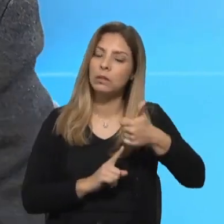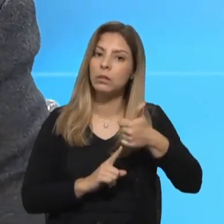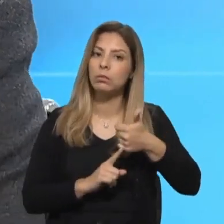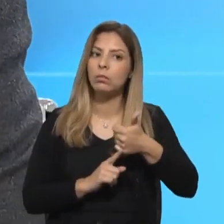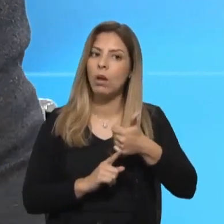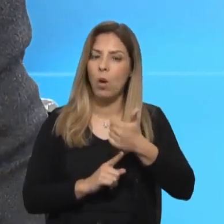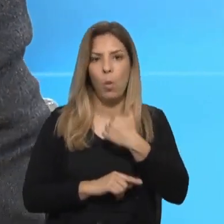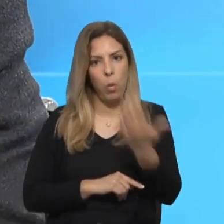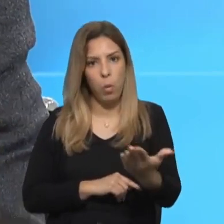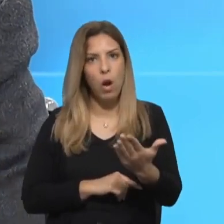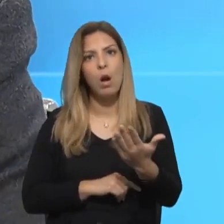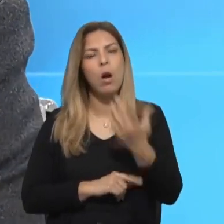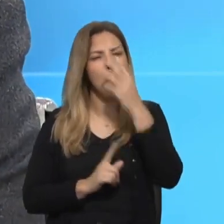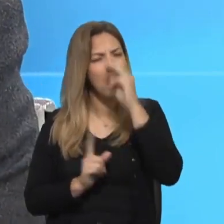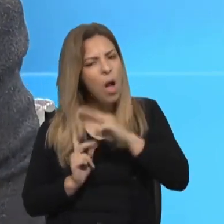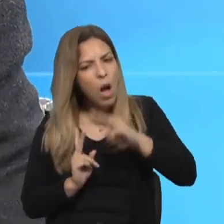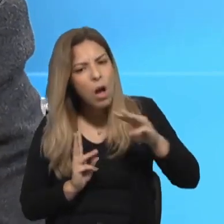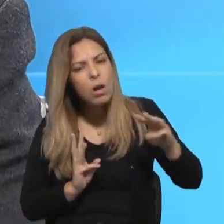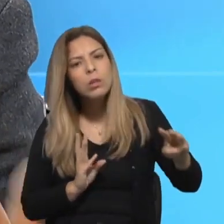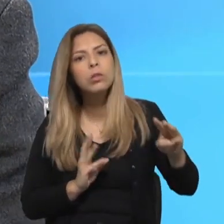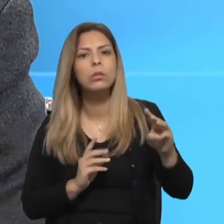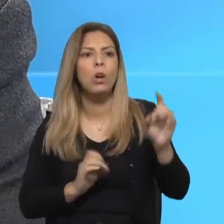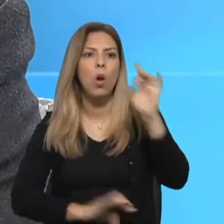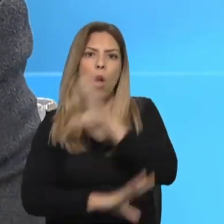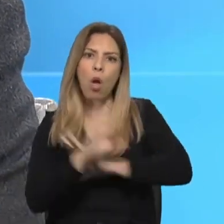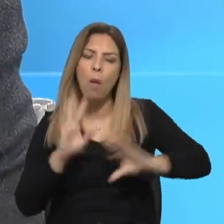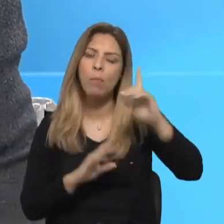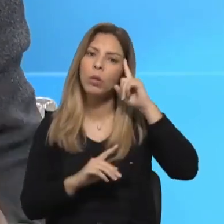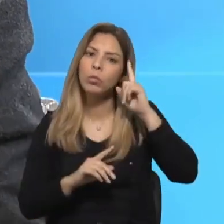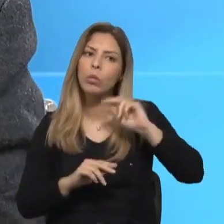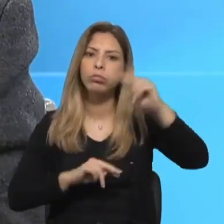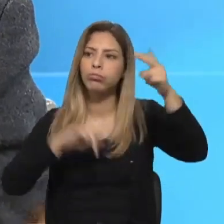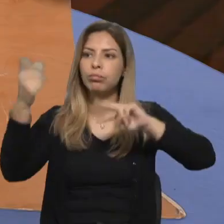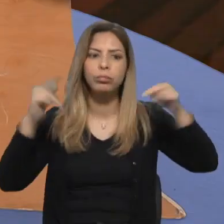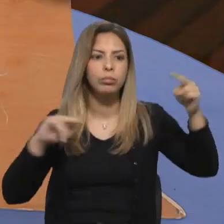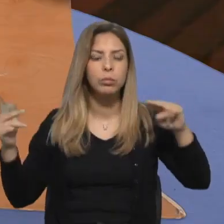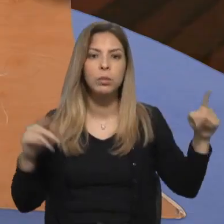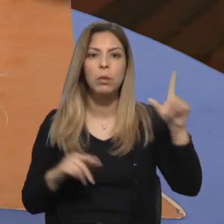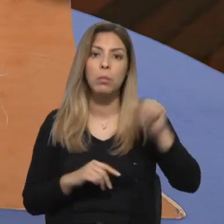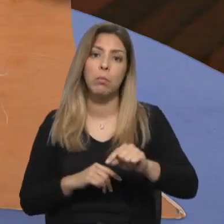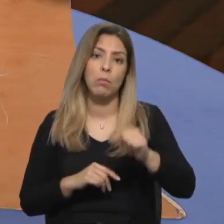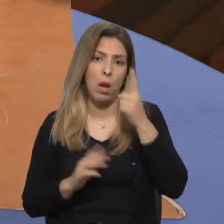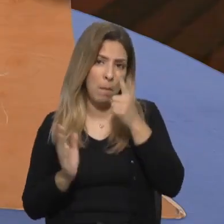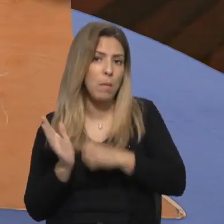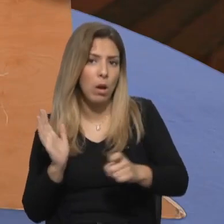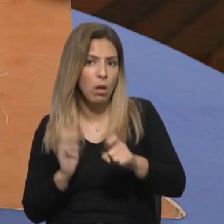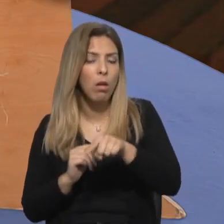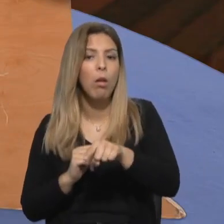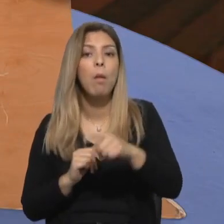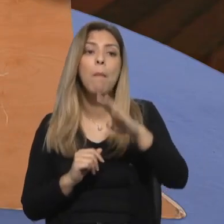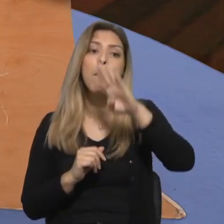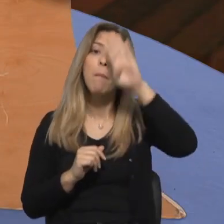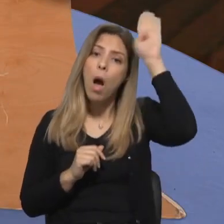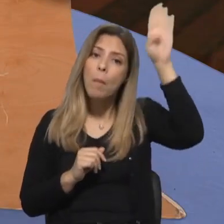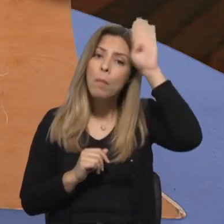da história, milhões e milhões de europeus migraram para várias partes do mundo, nomeadamente para as Américas. O Papa Francisco é